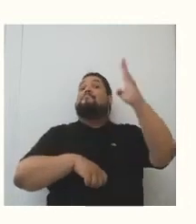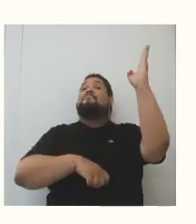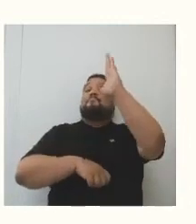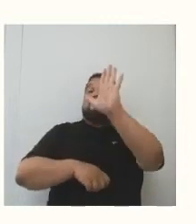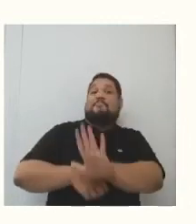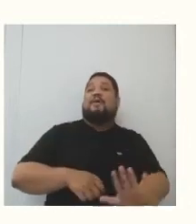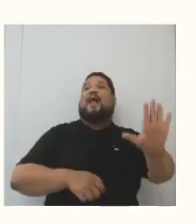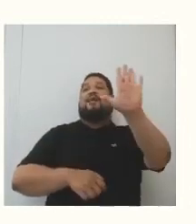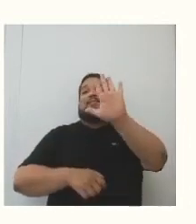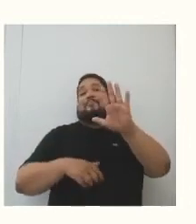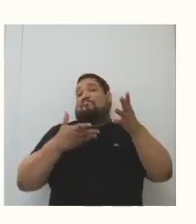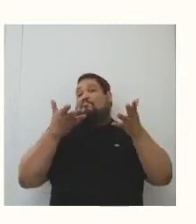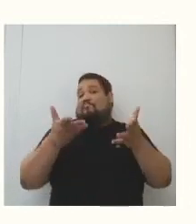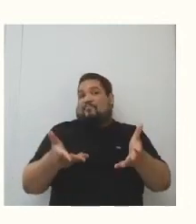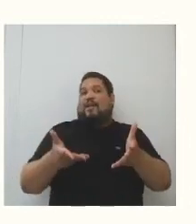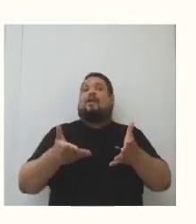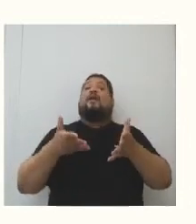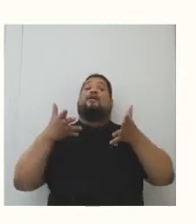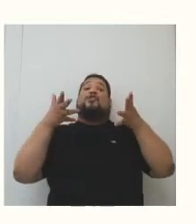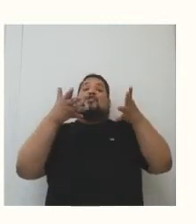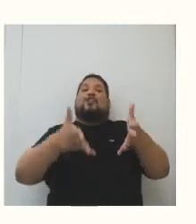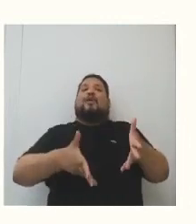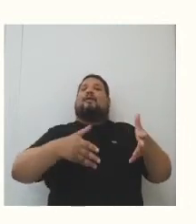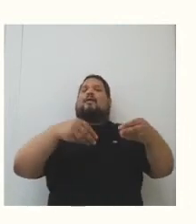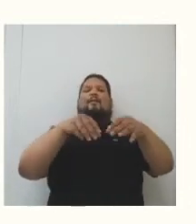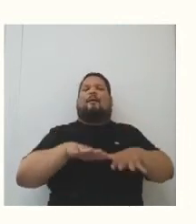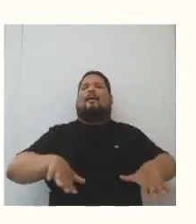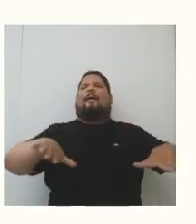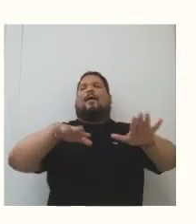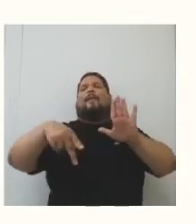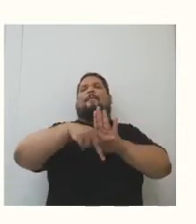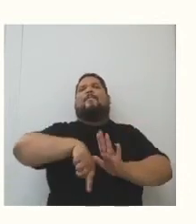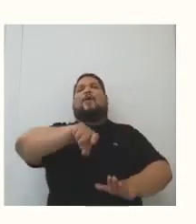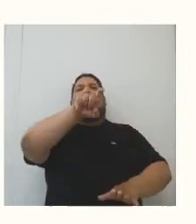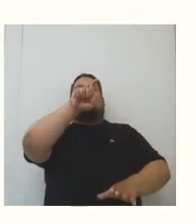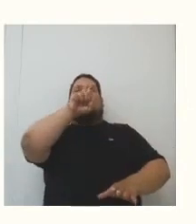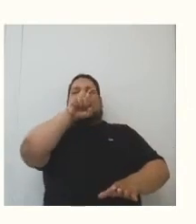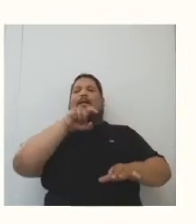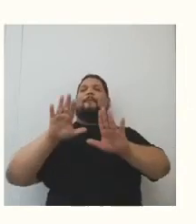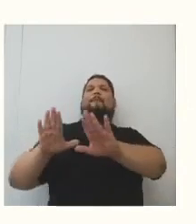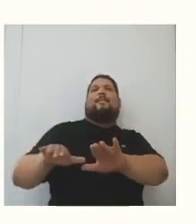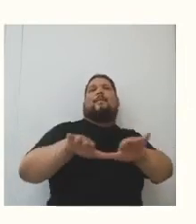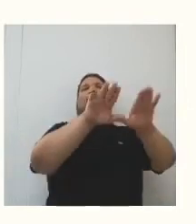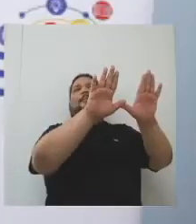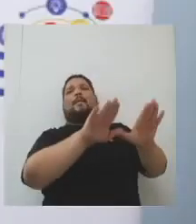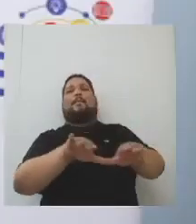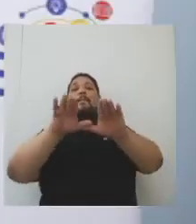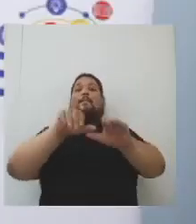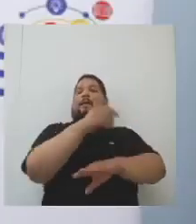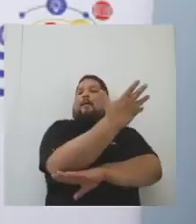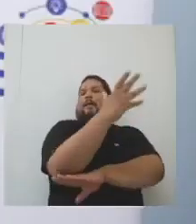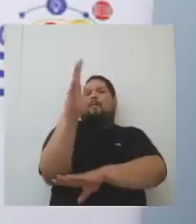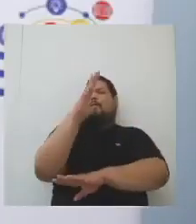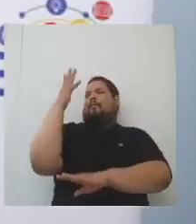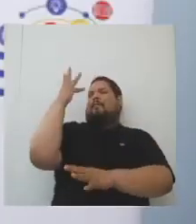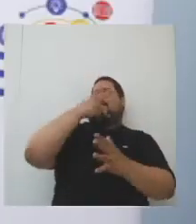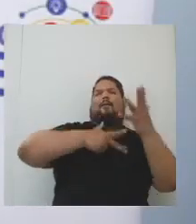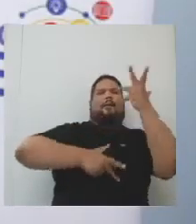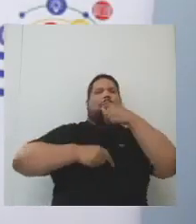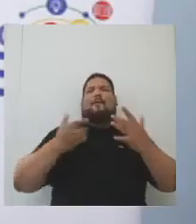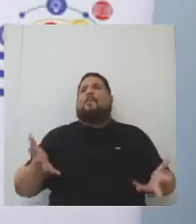E aí, gente, chegam na famosa terra Papagaio, neste país lindo, maravilhoso, e eles vão